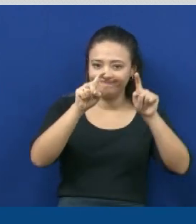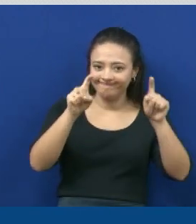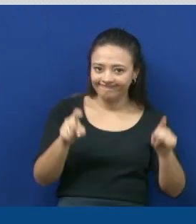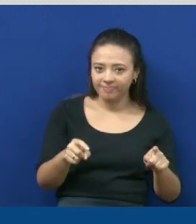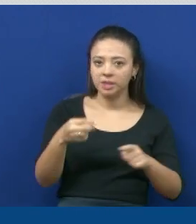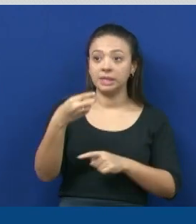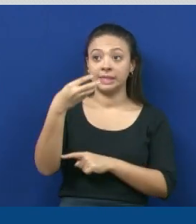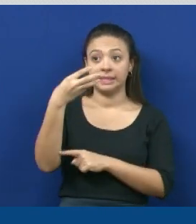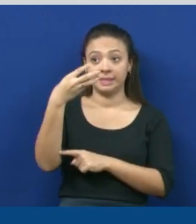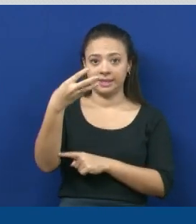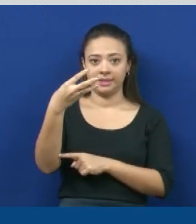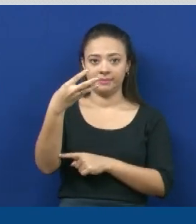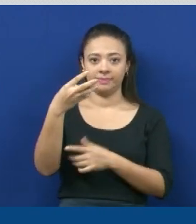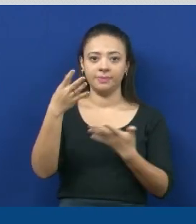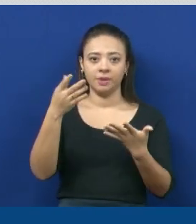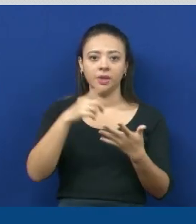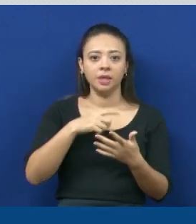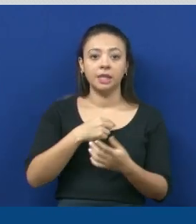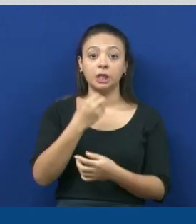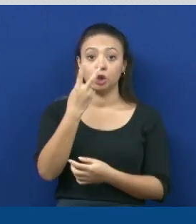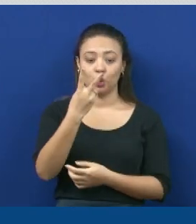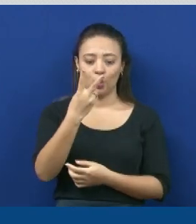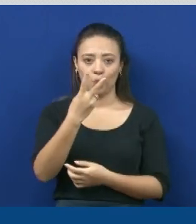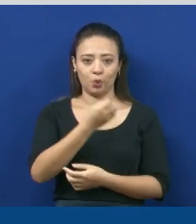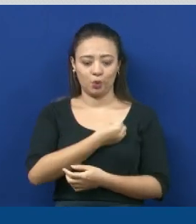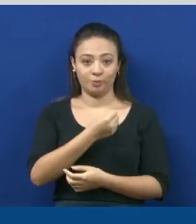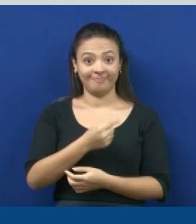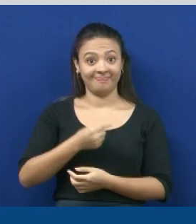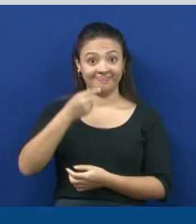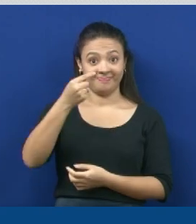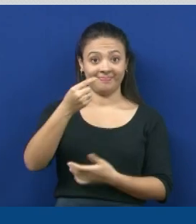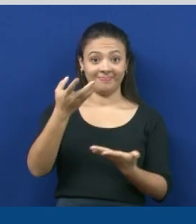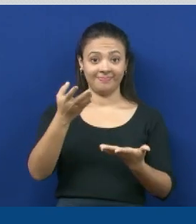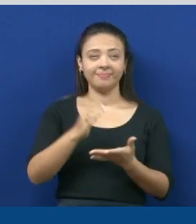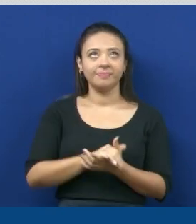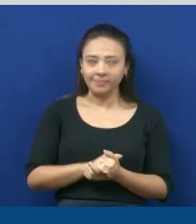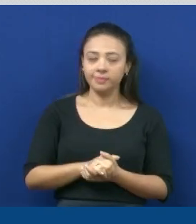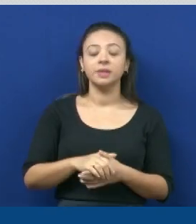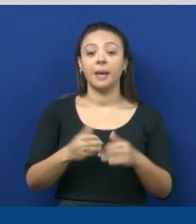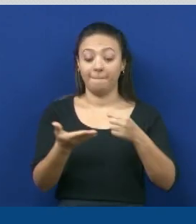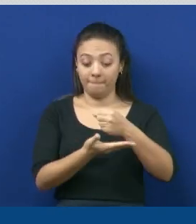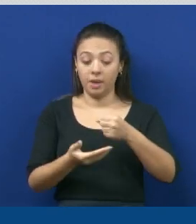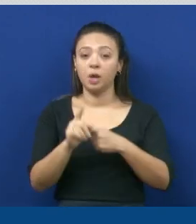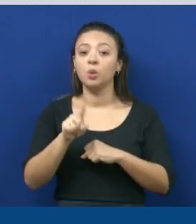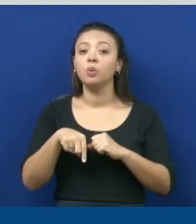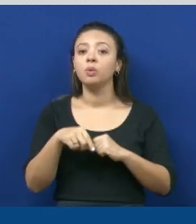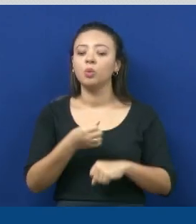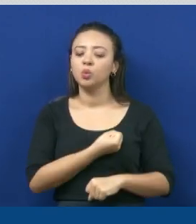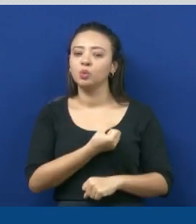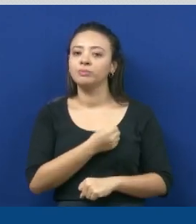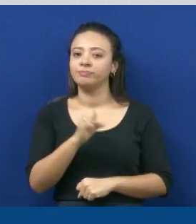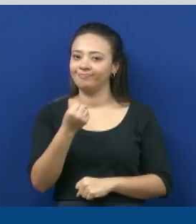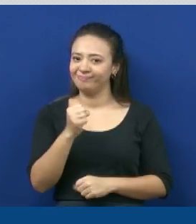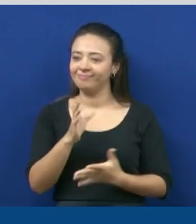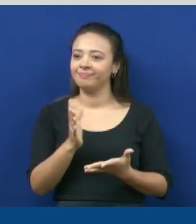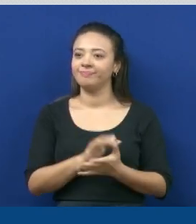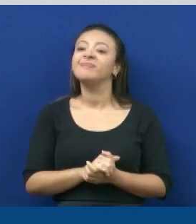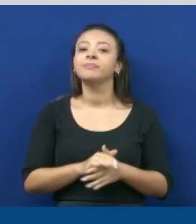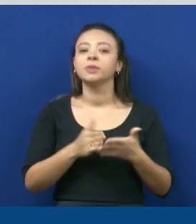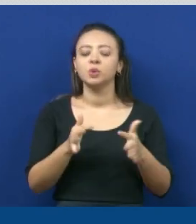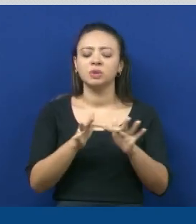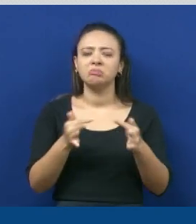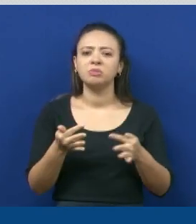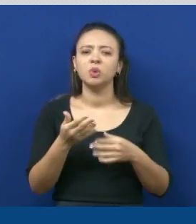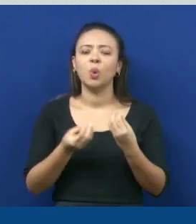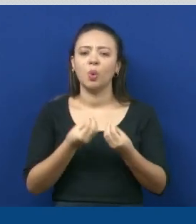a 3. Veja que eu tenho dois expoentes, um sobre o outro, e na base nós temos o 8. Então, o que é que eu faço? Para simplificar